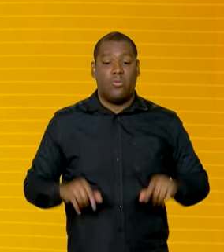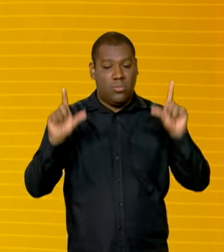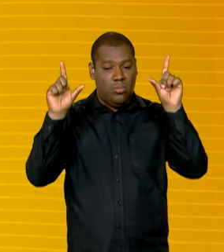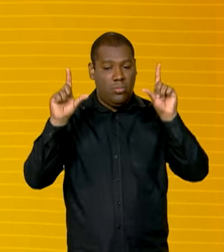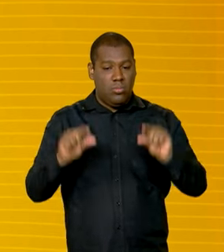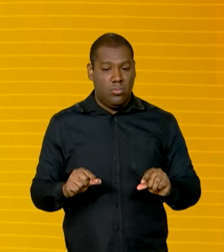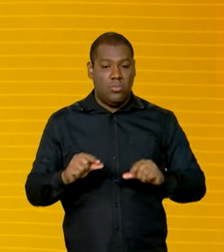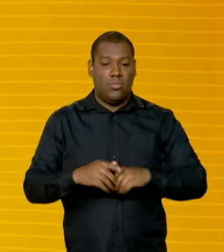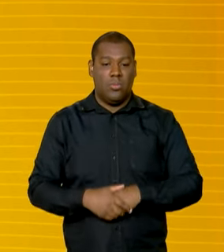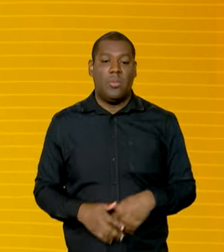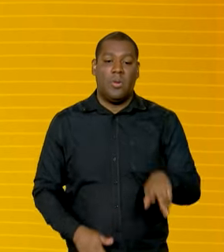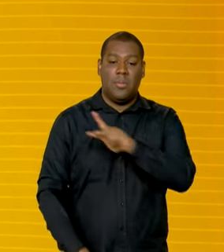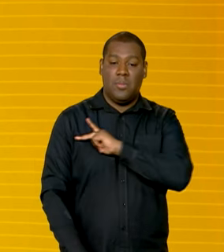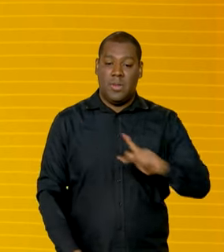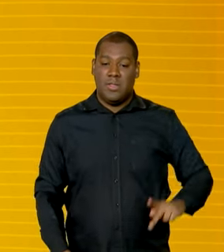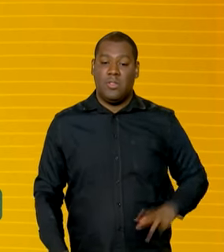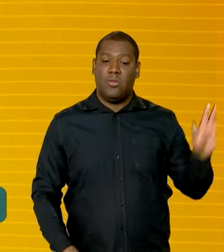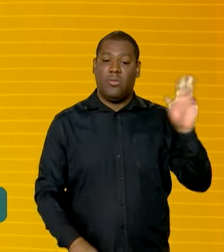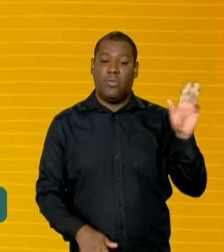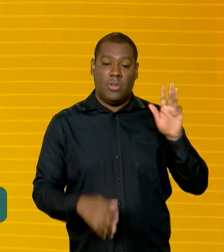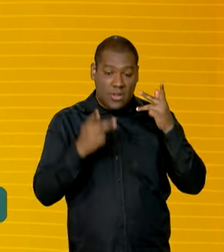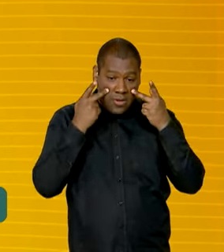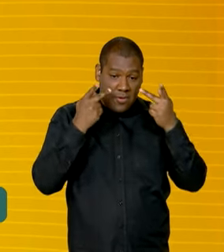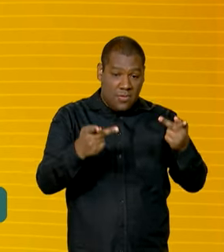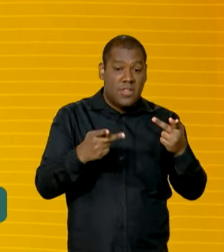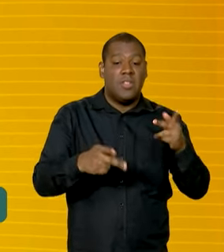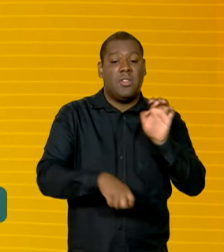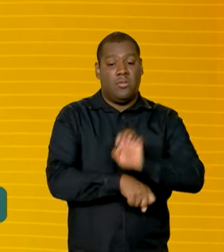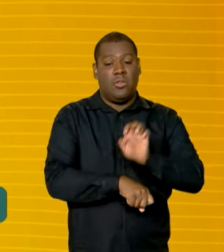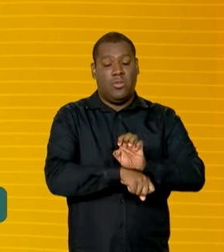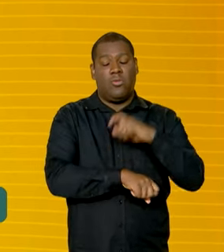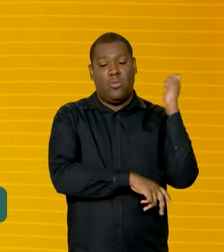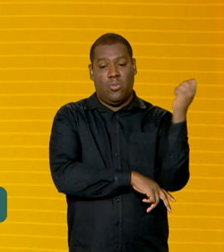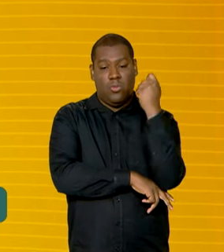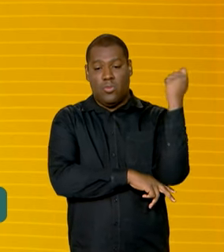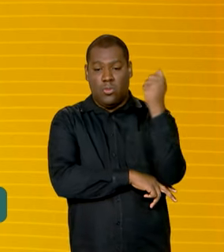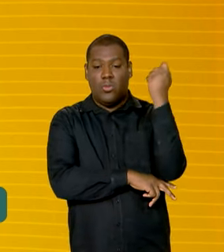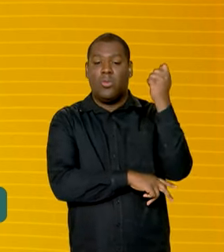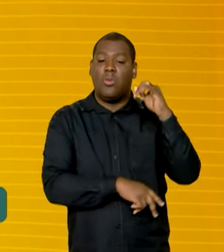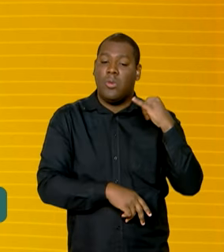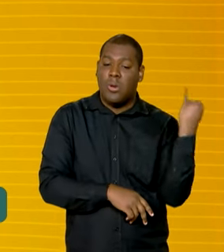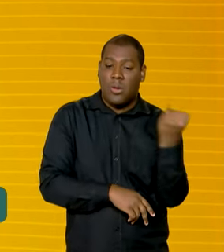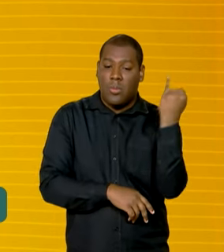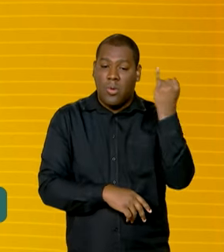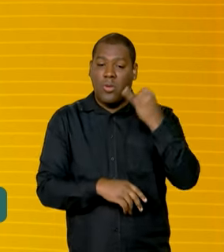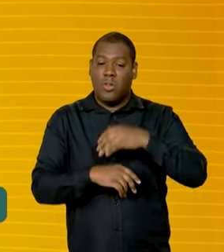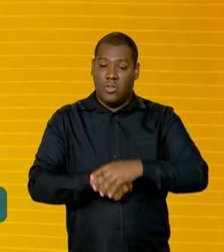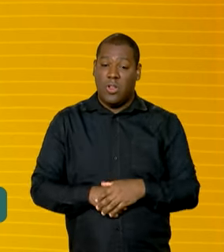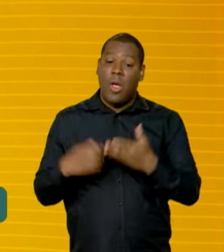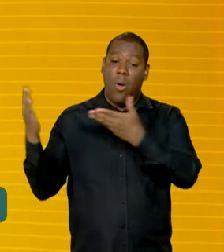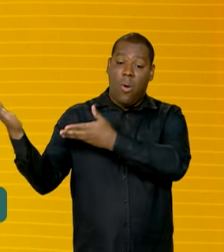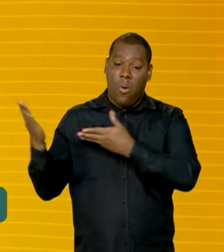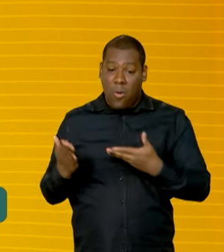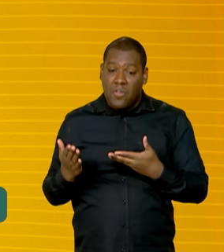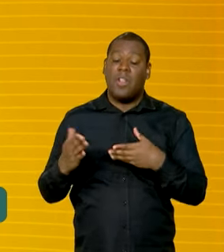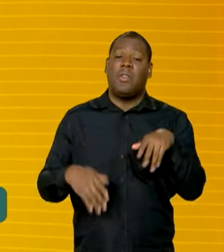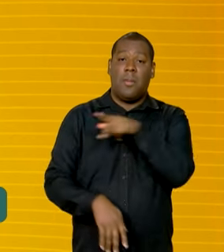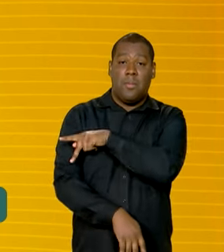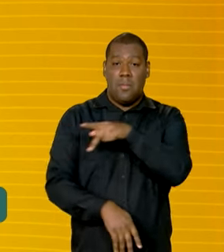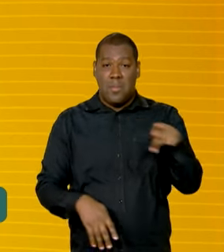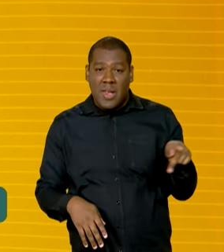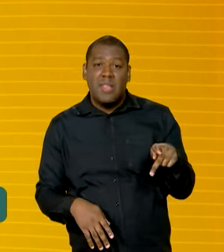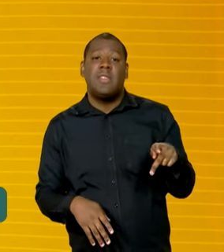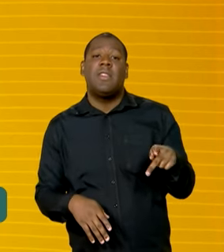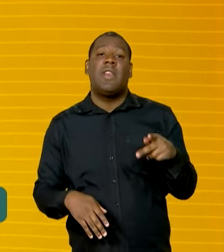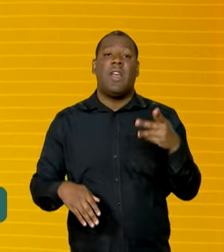presidente Lula ao Rio Grande do Sul foi muito importante. Principalmente porque quando ele traz o presidente da Câmara, do Senado, do Tribunal de Contas e